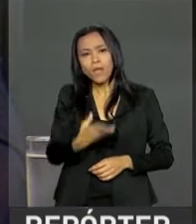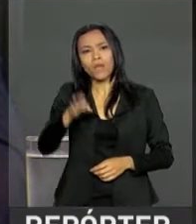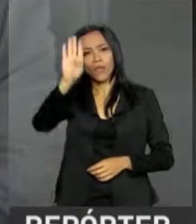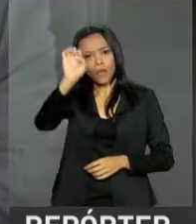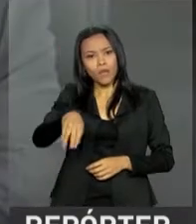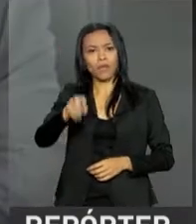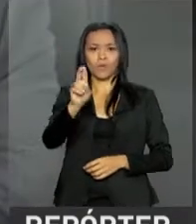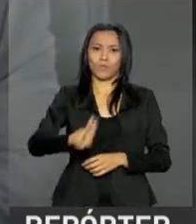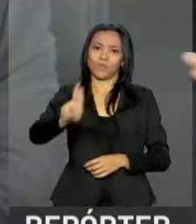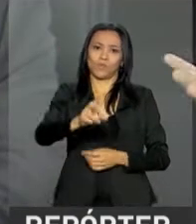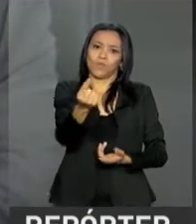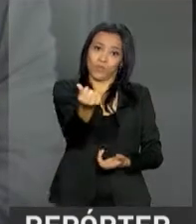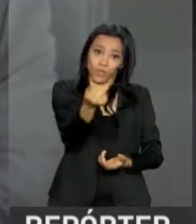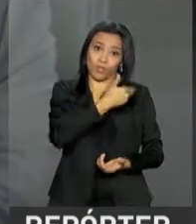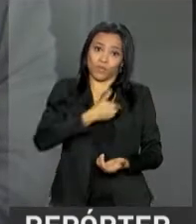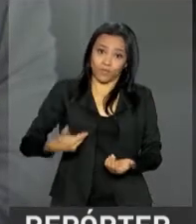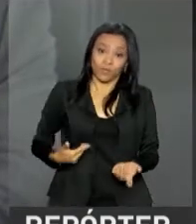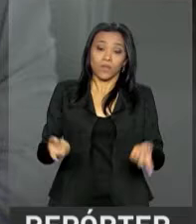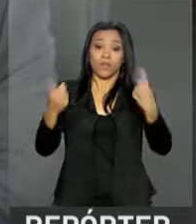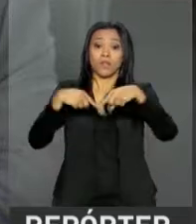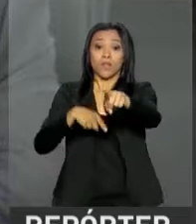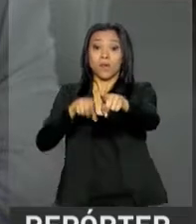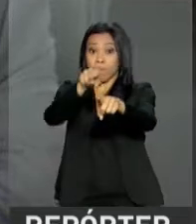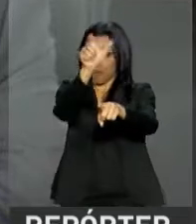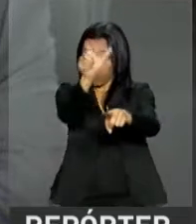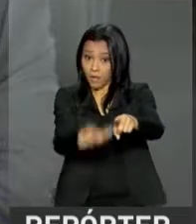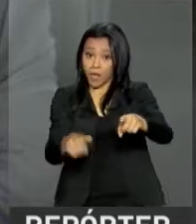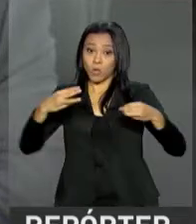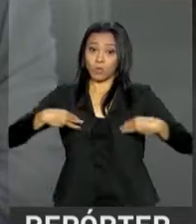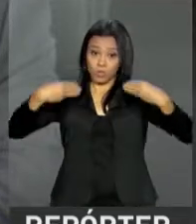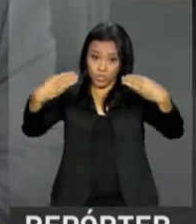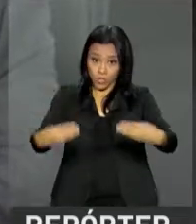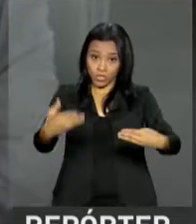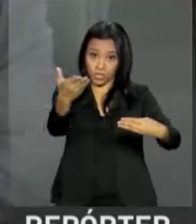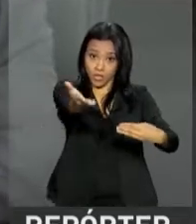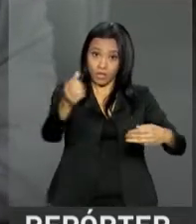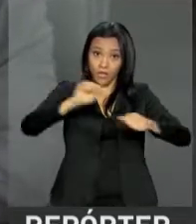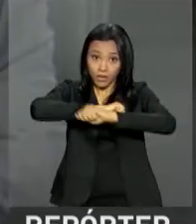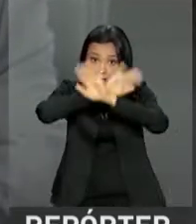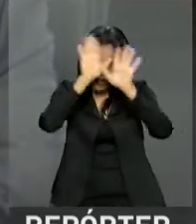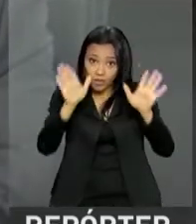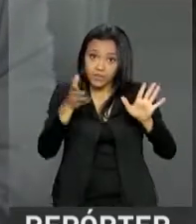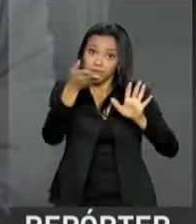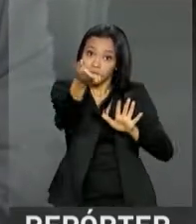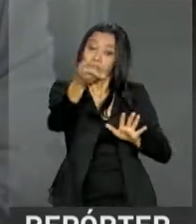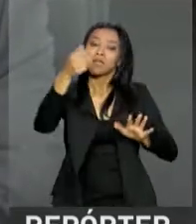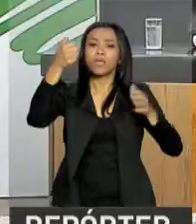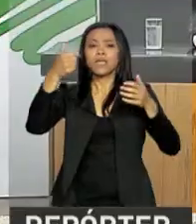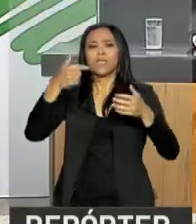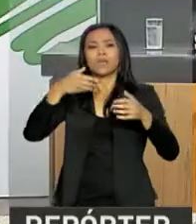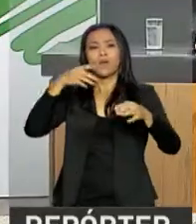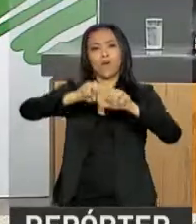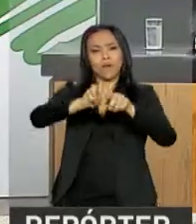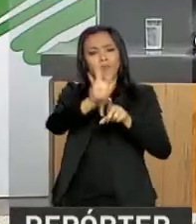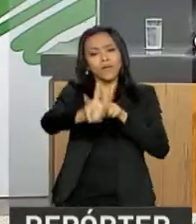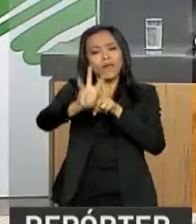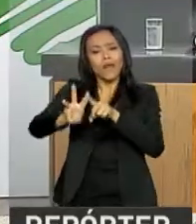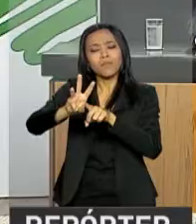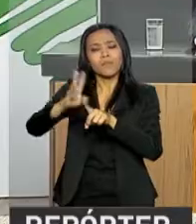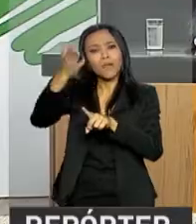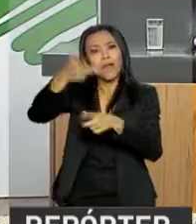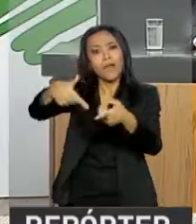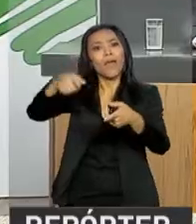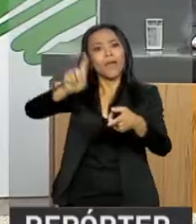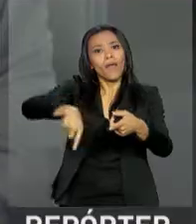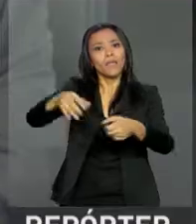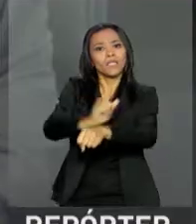públicos. Para o Ministério da Transparência e Controladoria Geral da União, o portal facilita o controle de como é gasto o